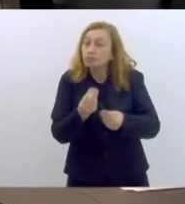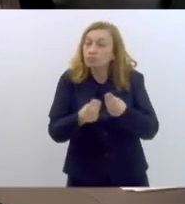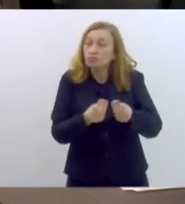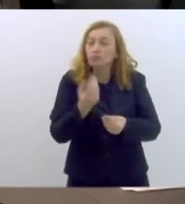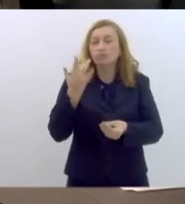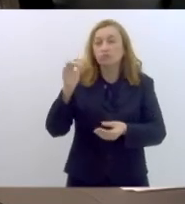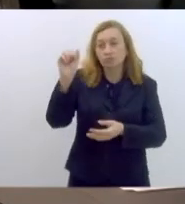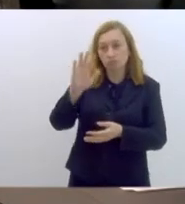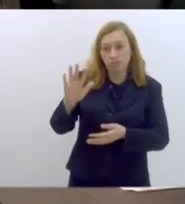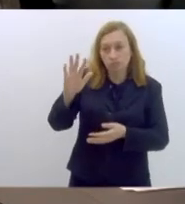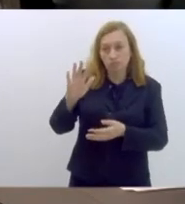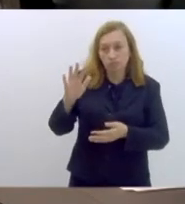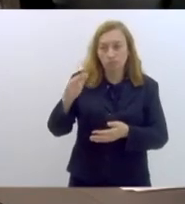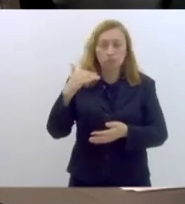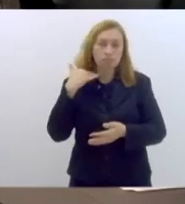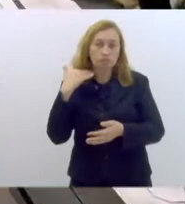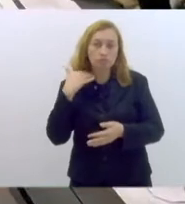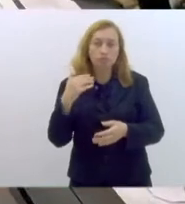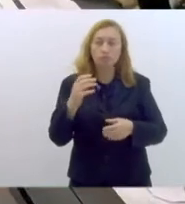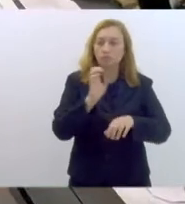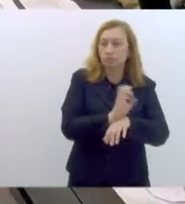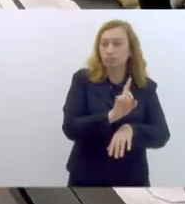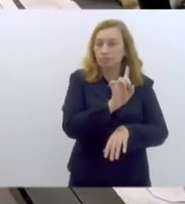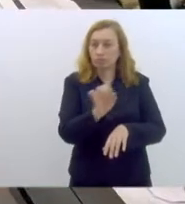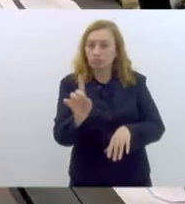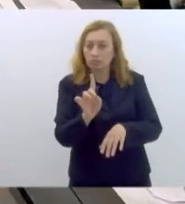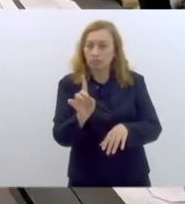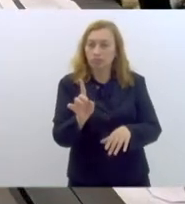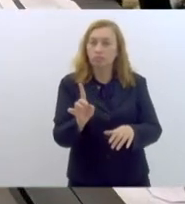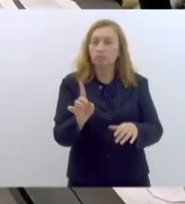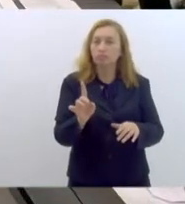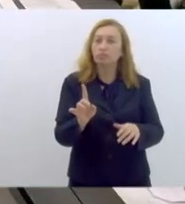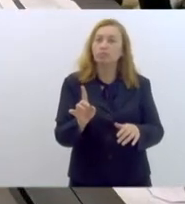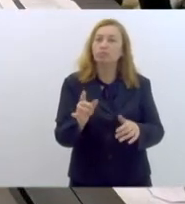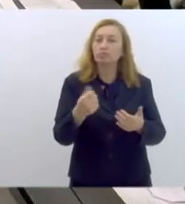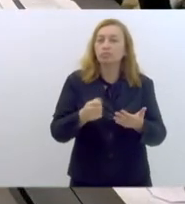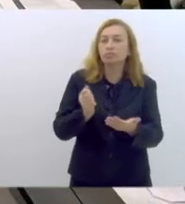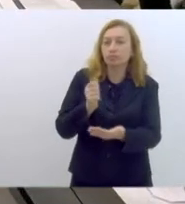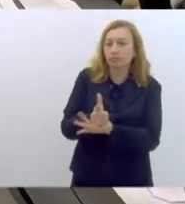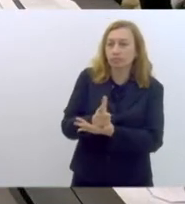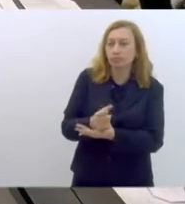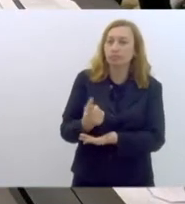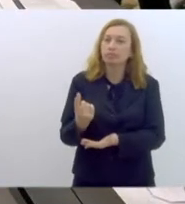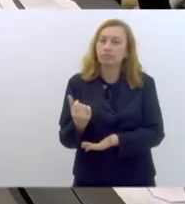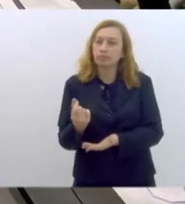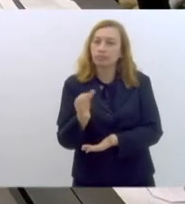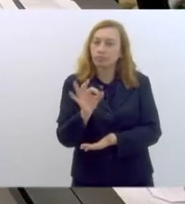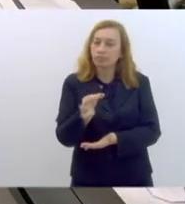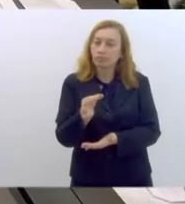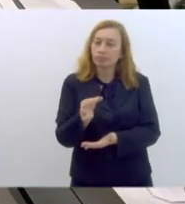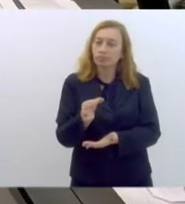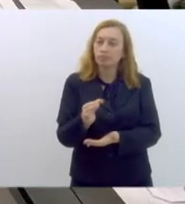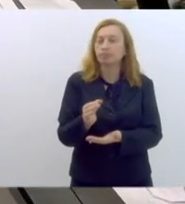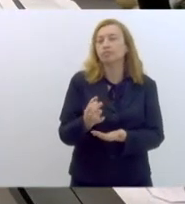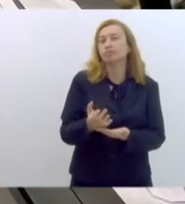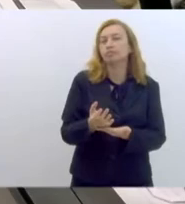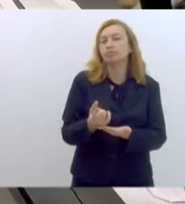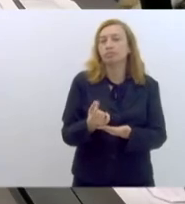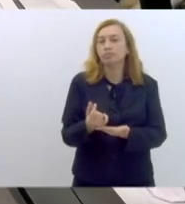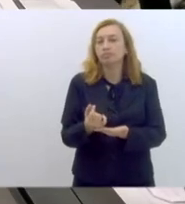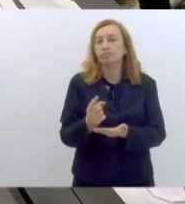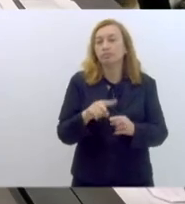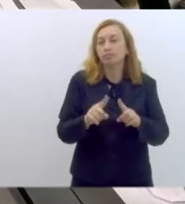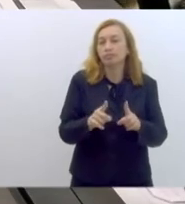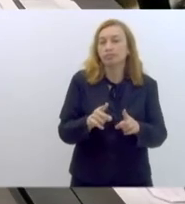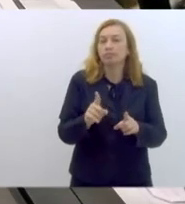Tesouro Nacional considerava e o Estado não, o Estado tinha liminar para poder pagar o valor desconsiderando essas receitas, mas isso